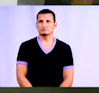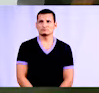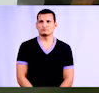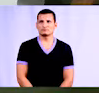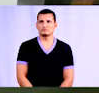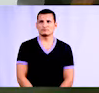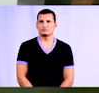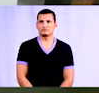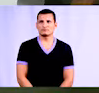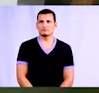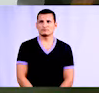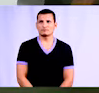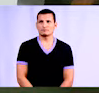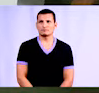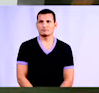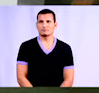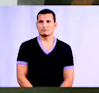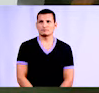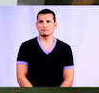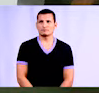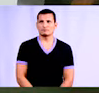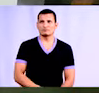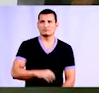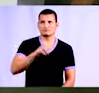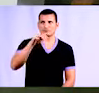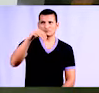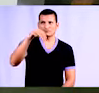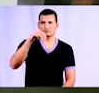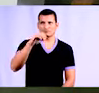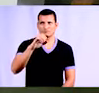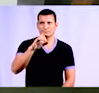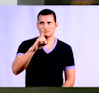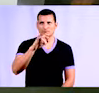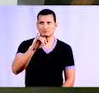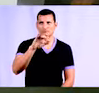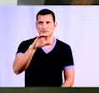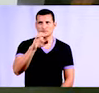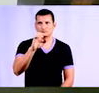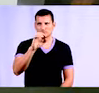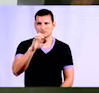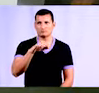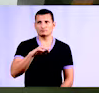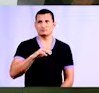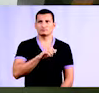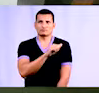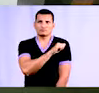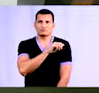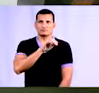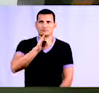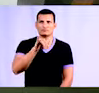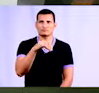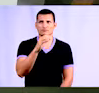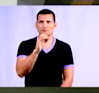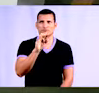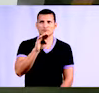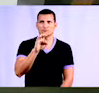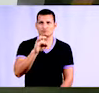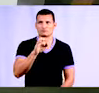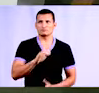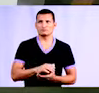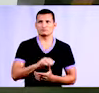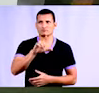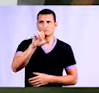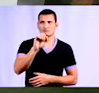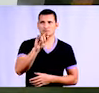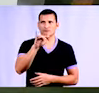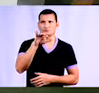aqui. Temos também lá em Médici, o Jober também. O Jober está em está cima participativo. Memória lógica, Parabéns. espaço